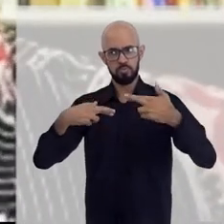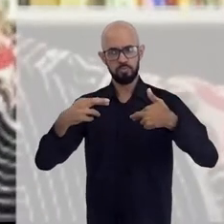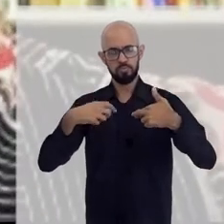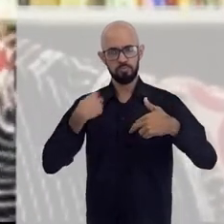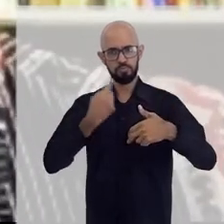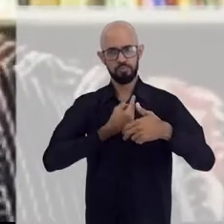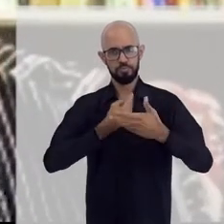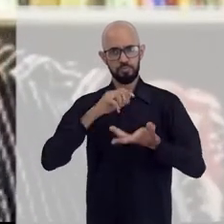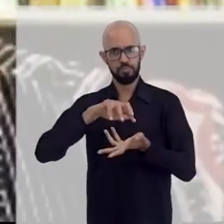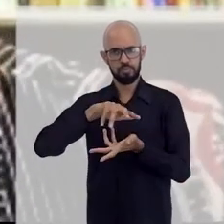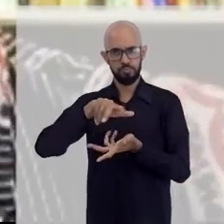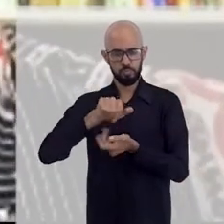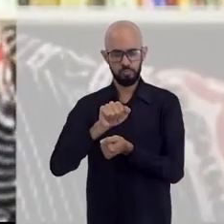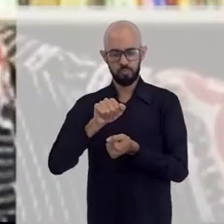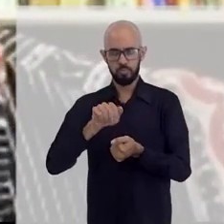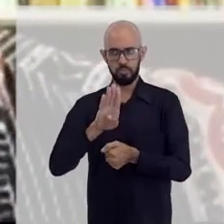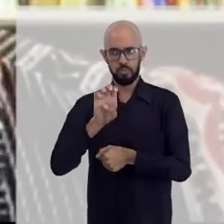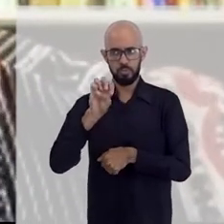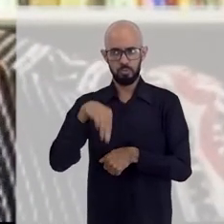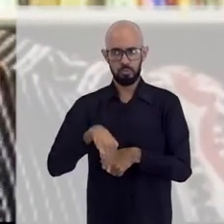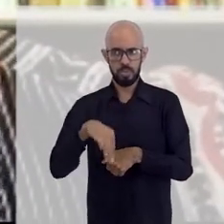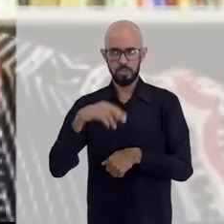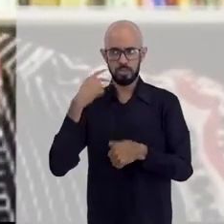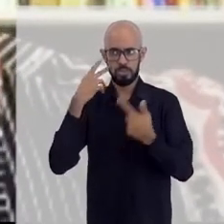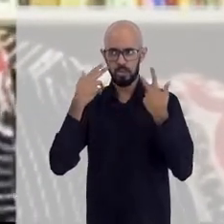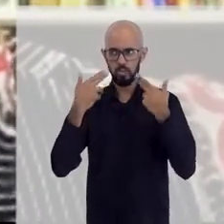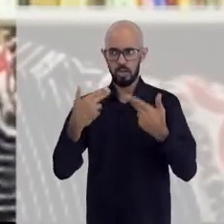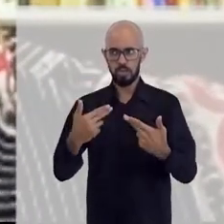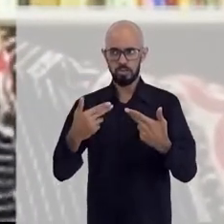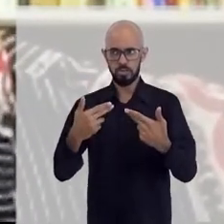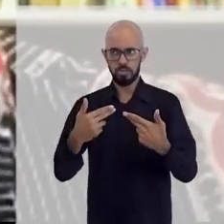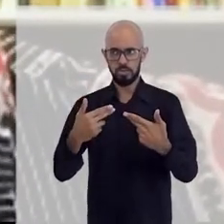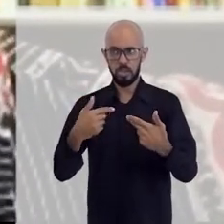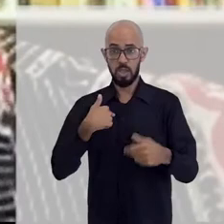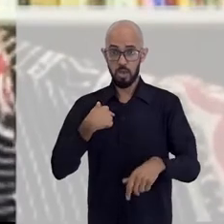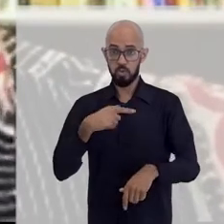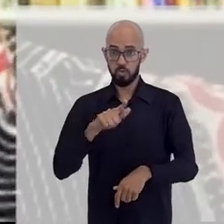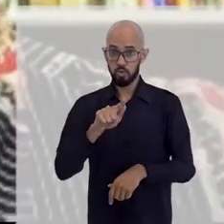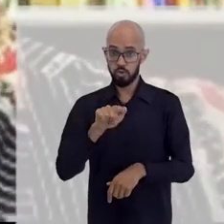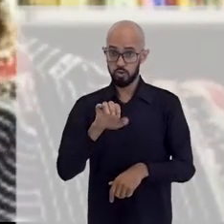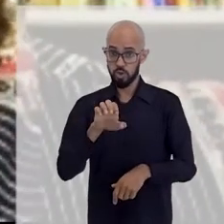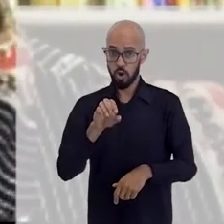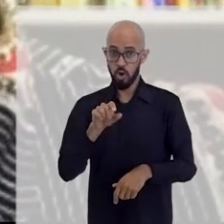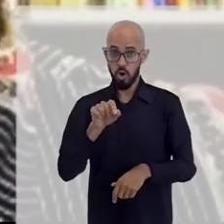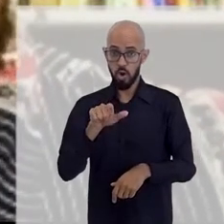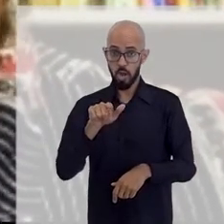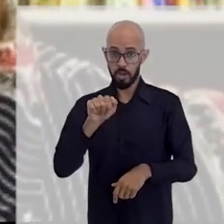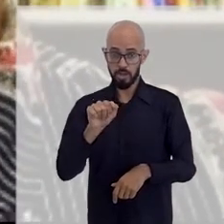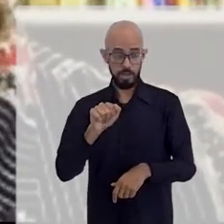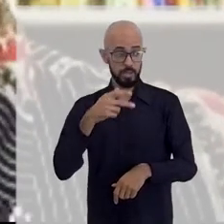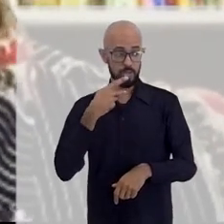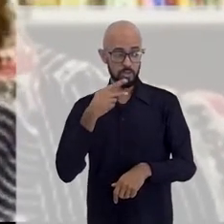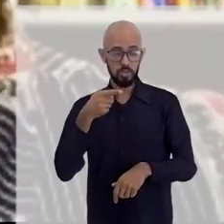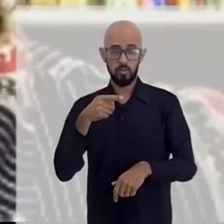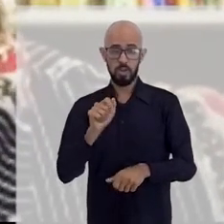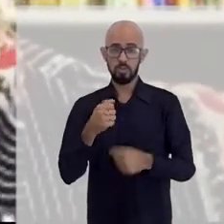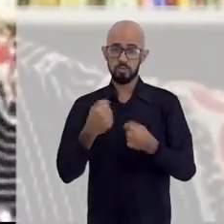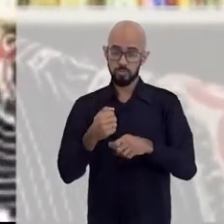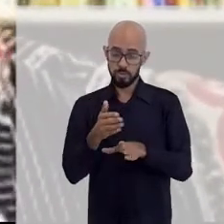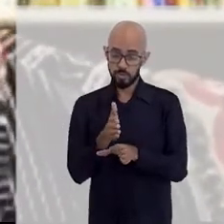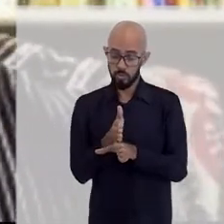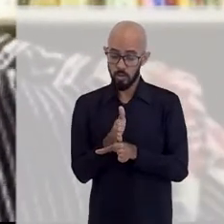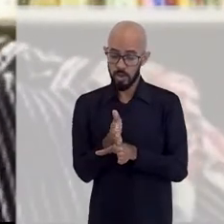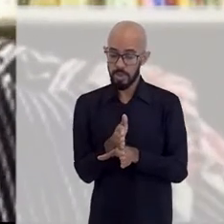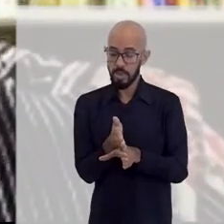com o planeta, com os bens naturais. E olha que eu sou geóloga, estou falando aqui que a gente precisa ter um contraponto e um